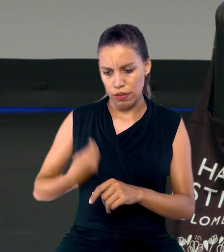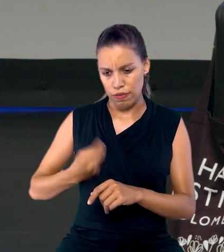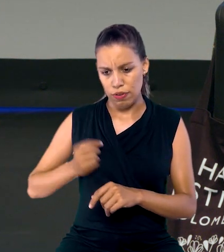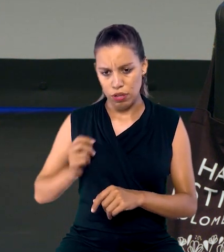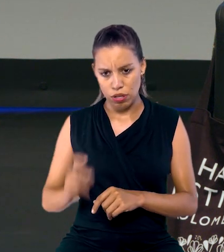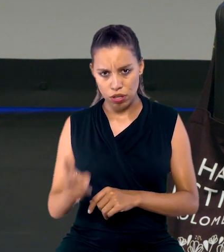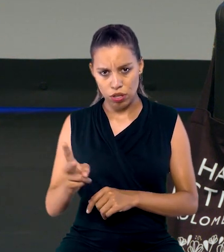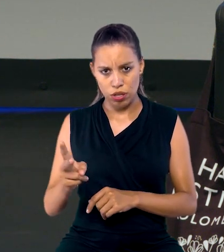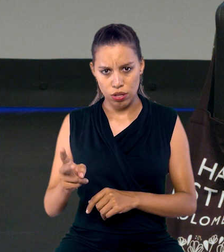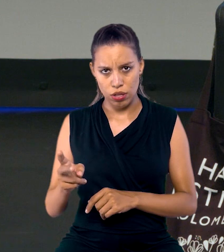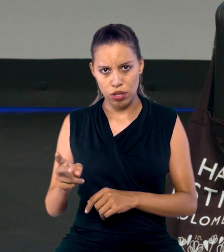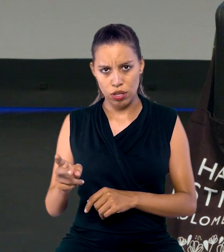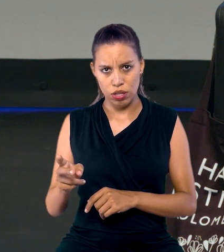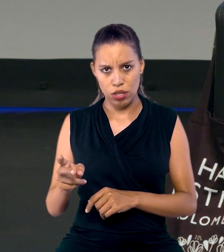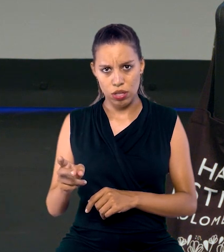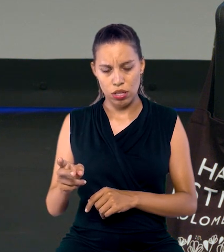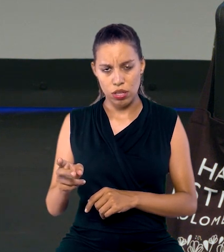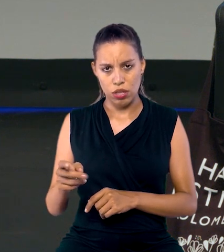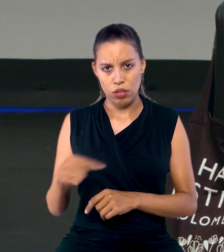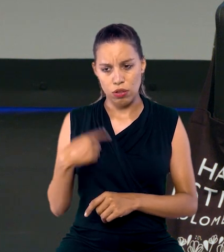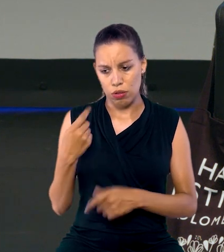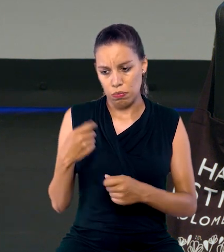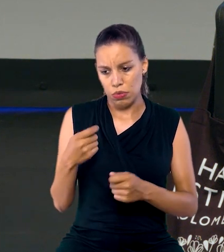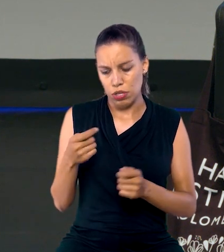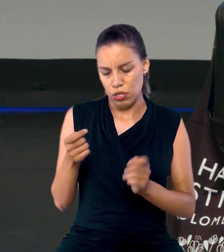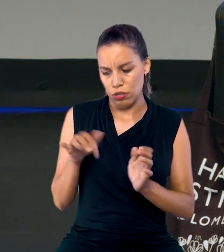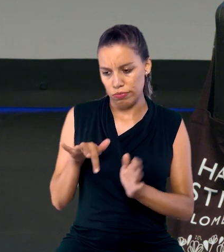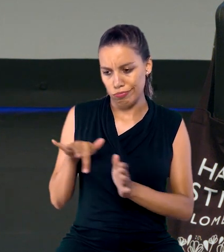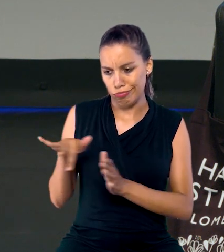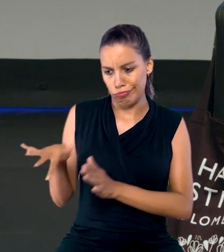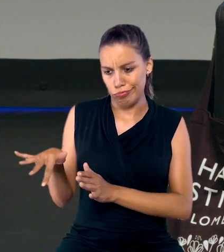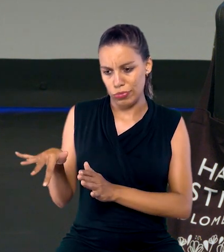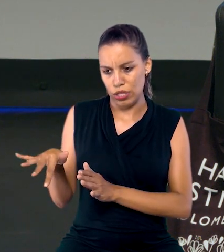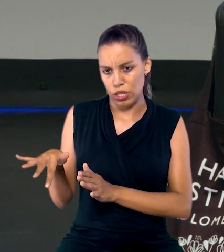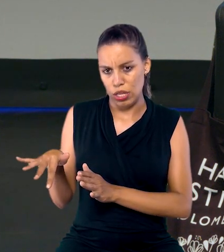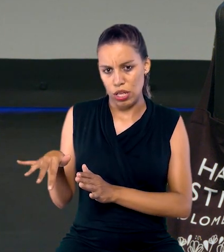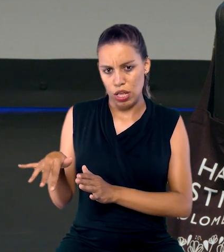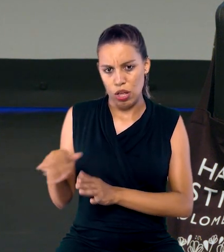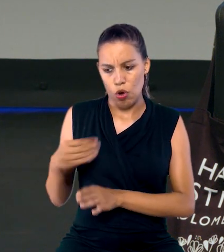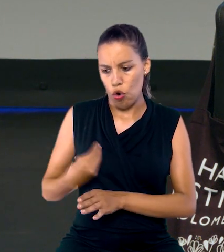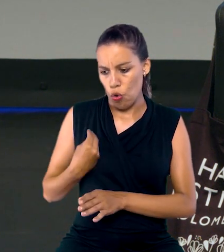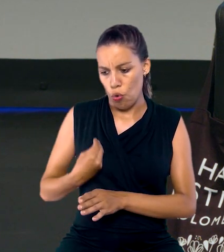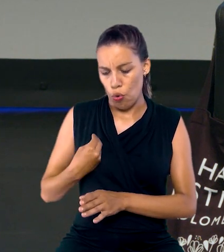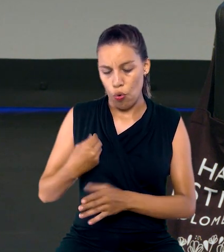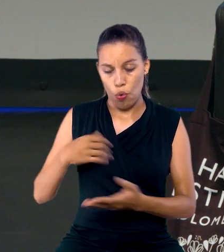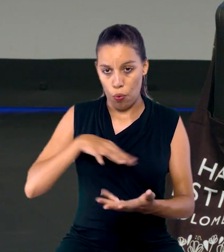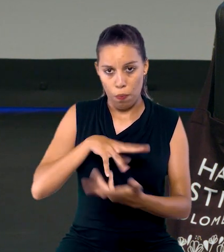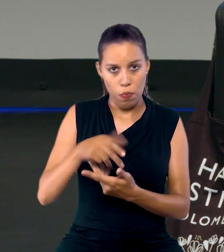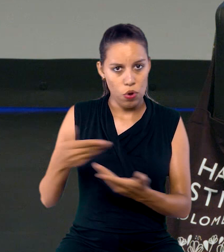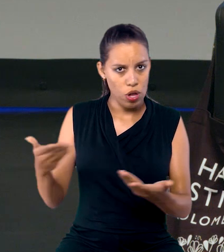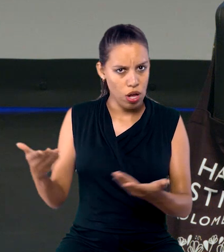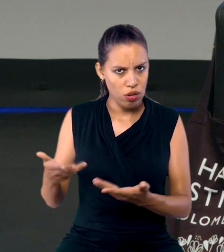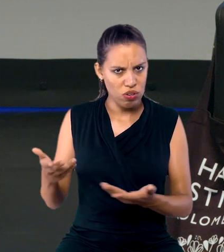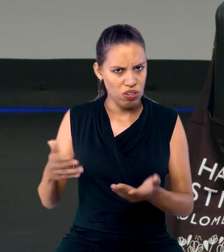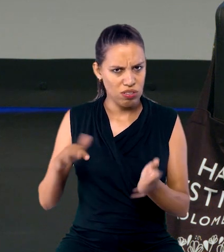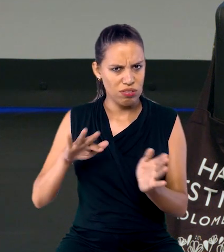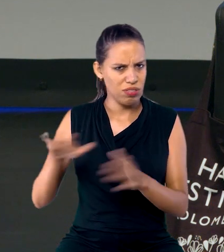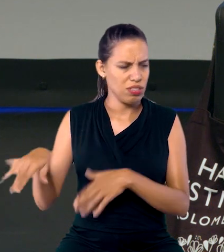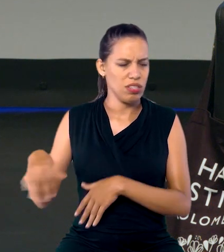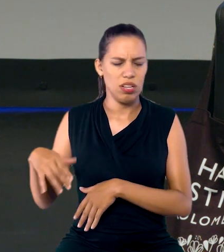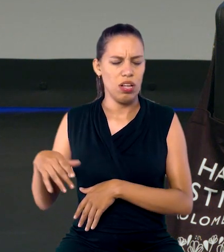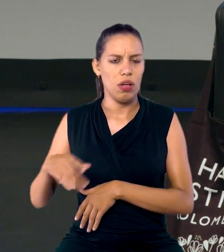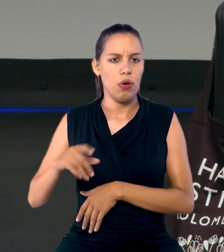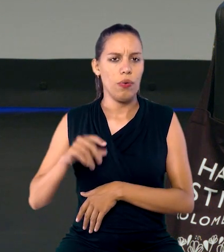você deve renunciar àquilo que seria a carne, e que esse mundo é um mundo de passagem, porque a vida que realmente